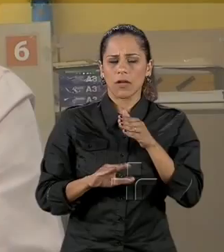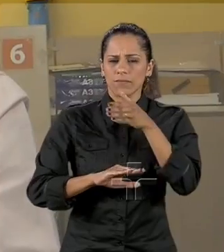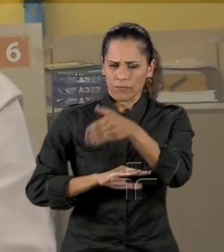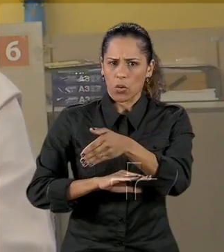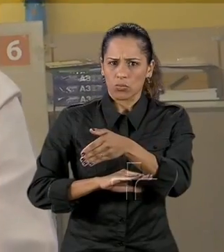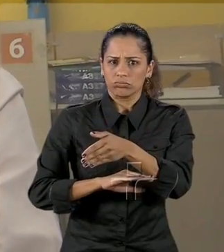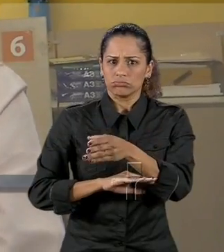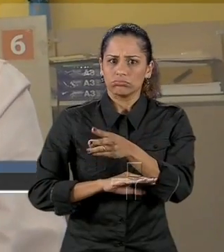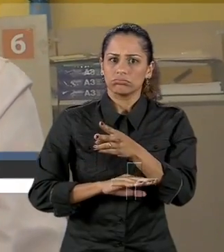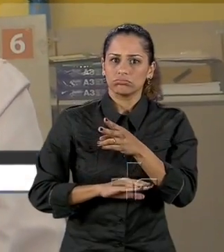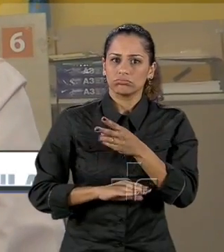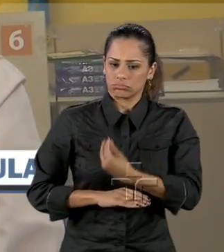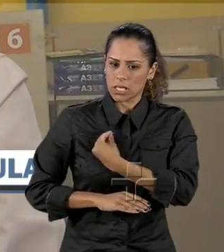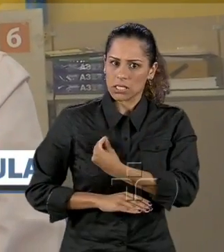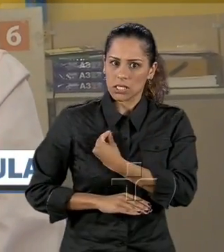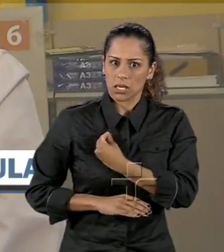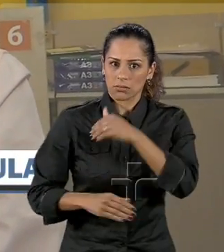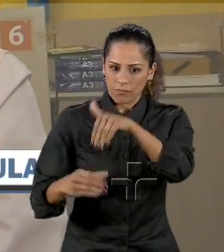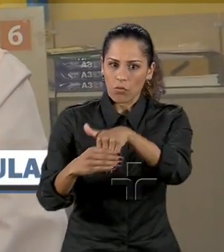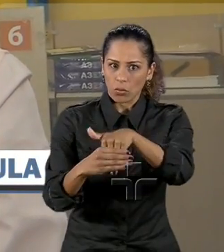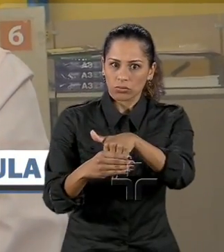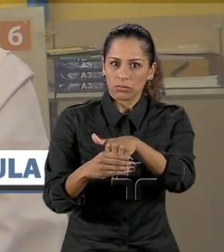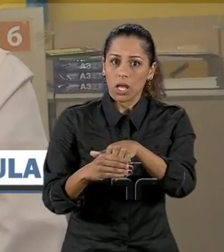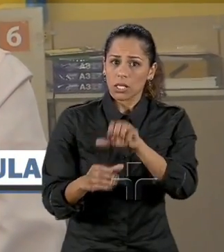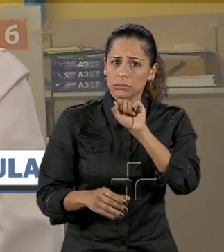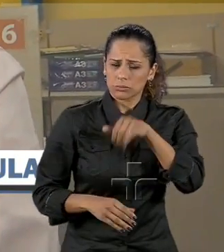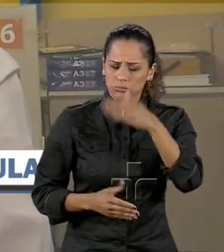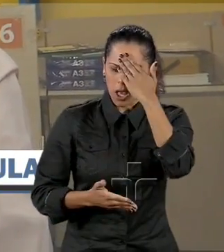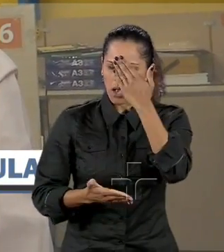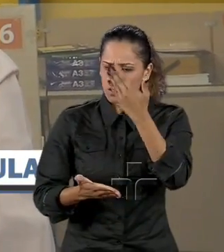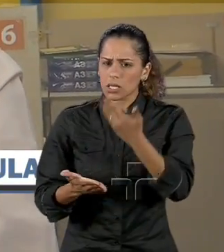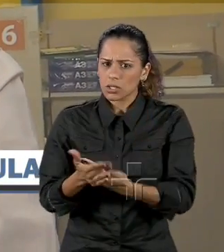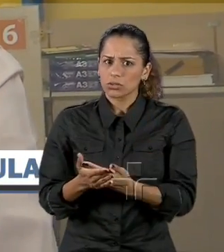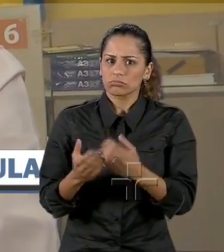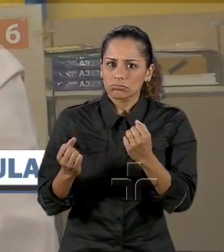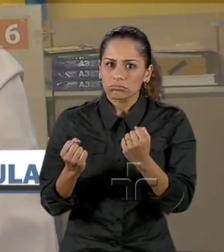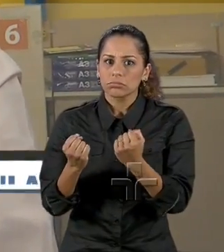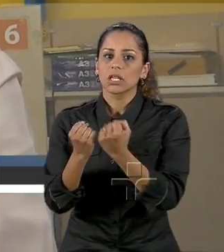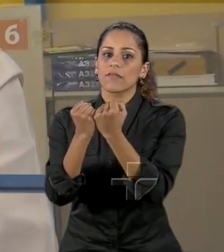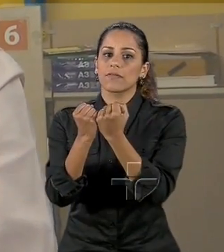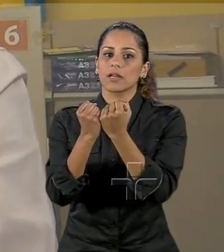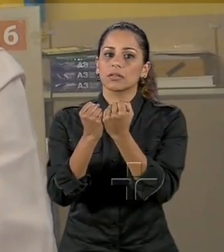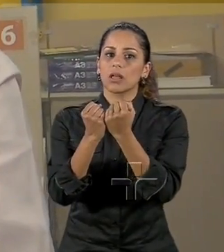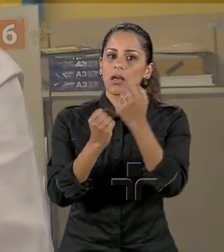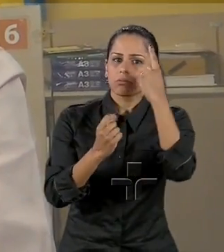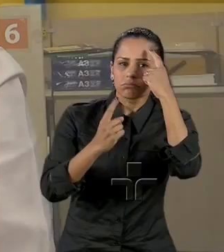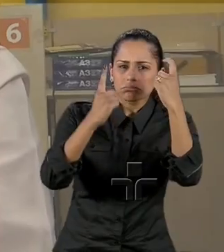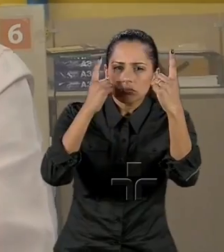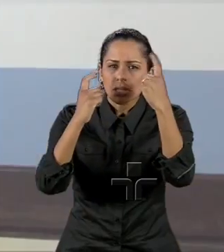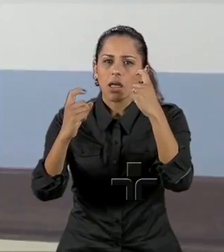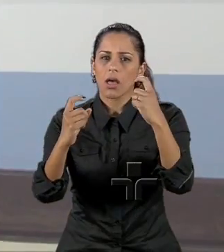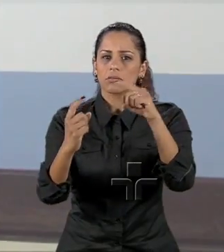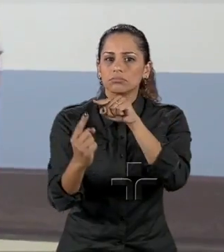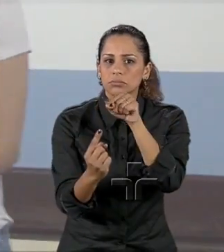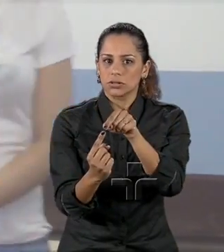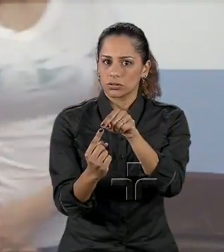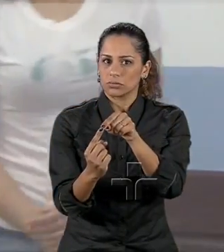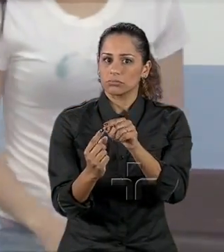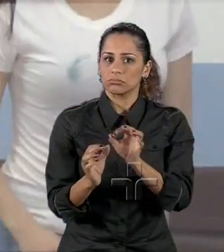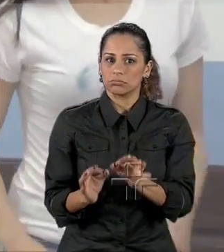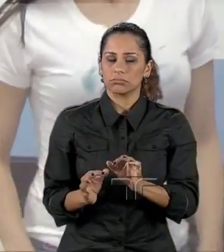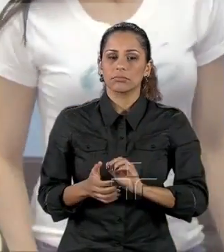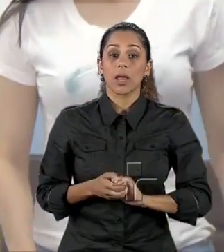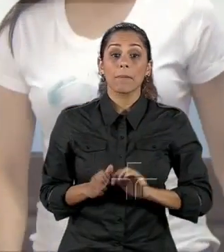questão de votar porque eu acredito que a gente tem que defender os nossos ideais, de certa forma. Mas nem